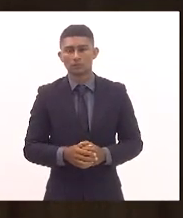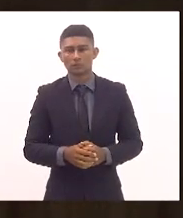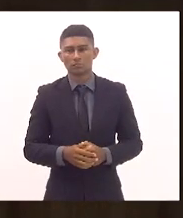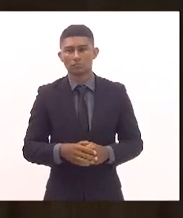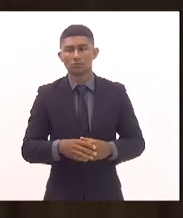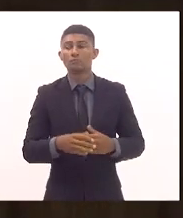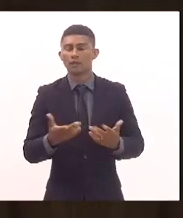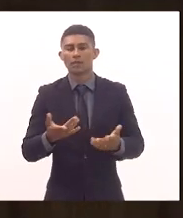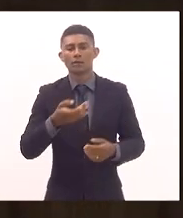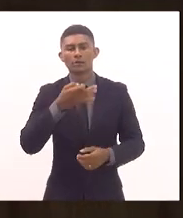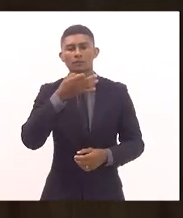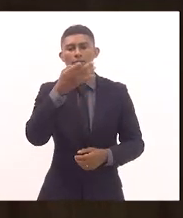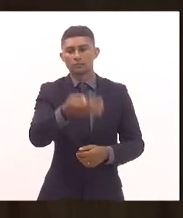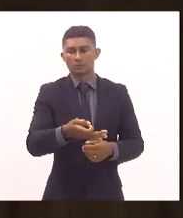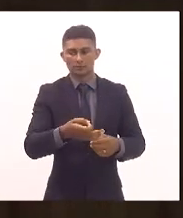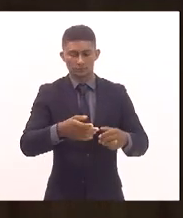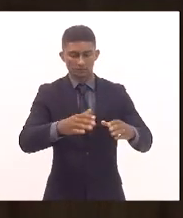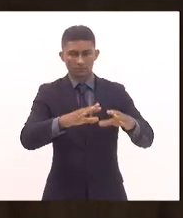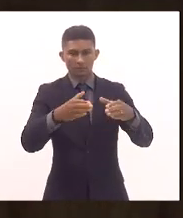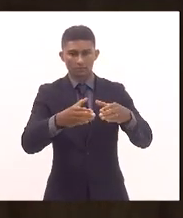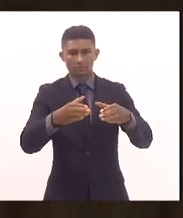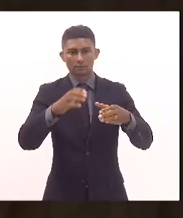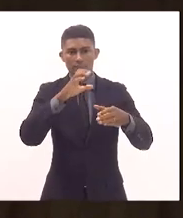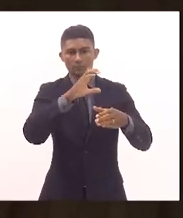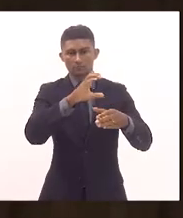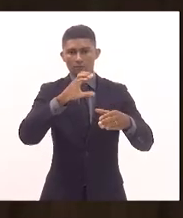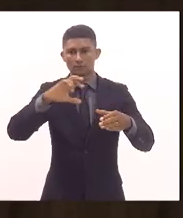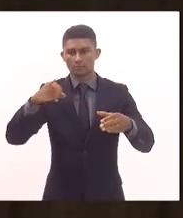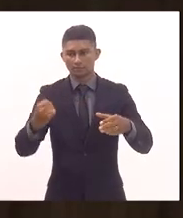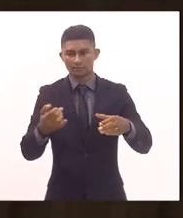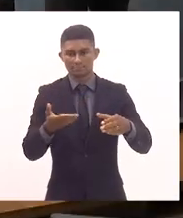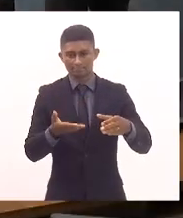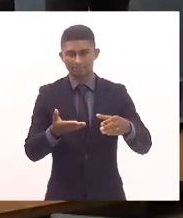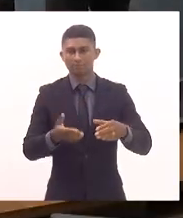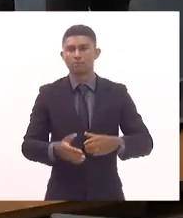do parecer da CCJ.